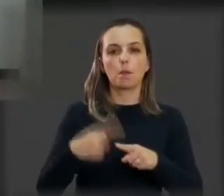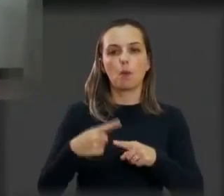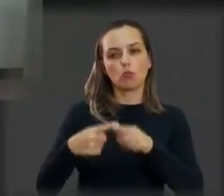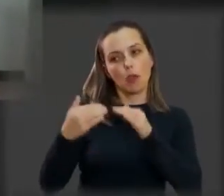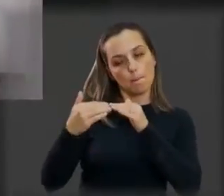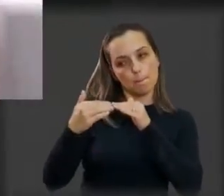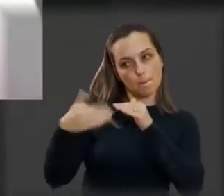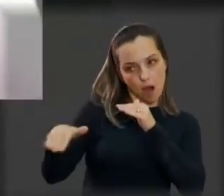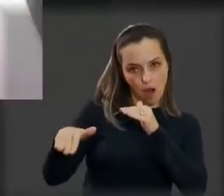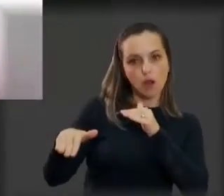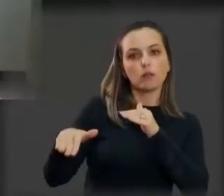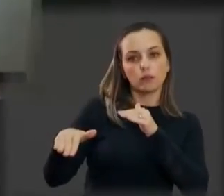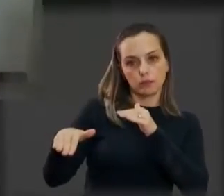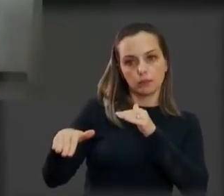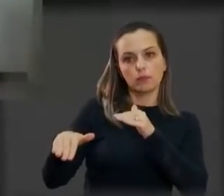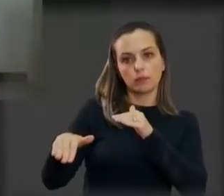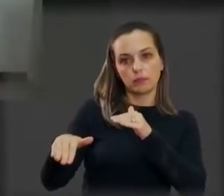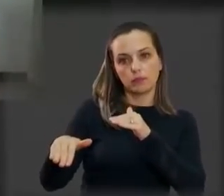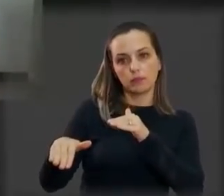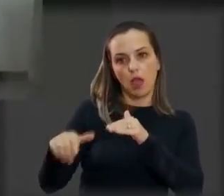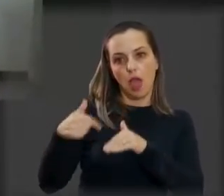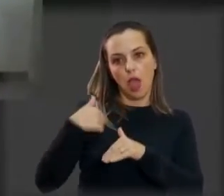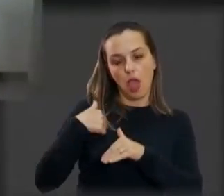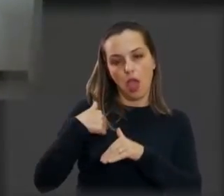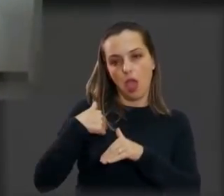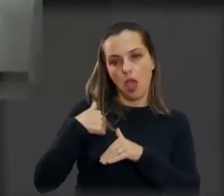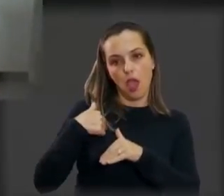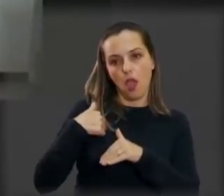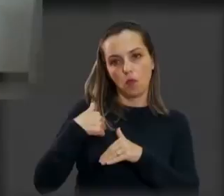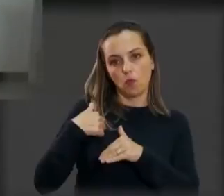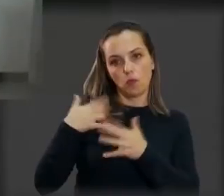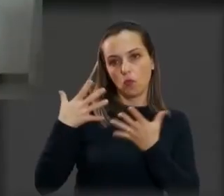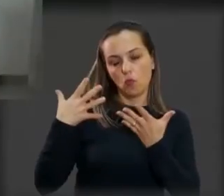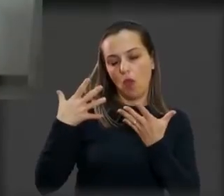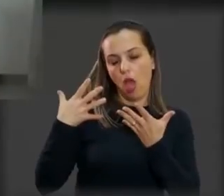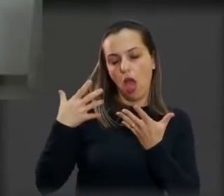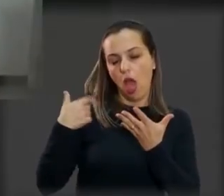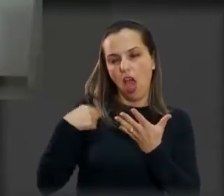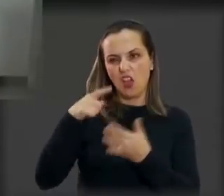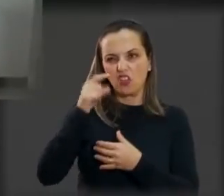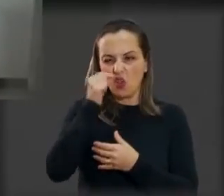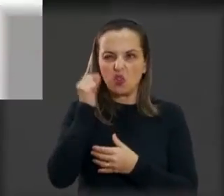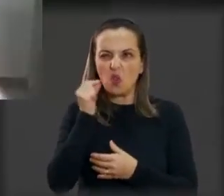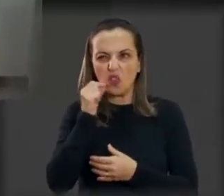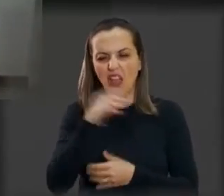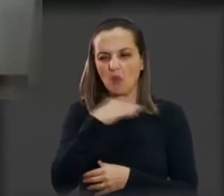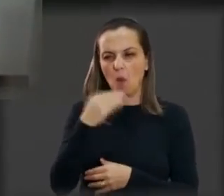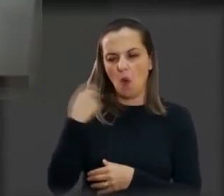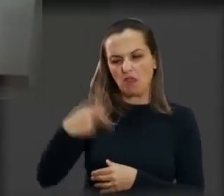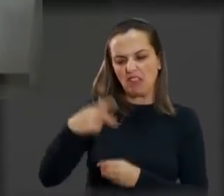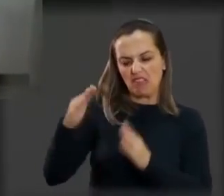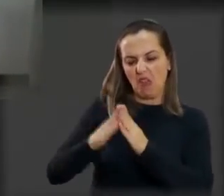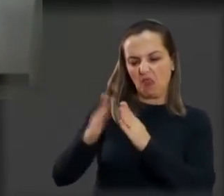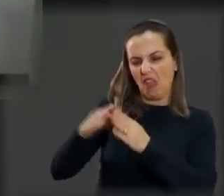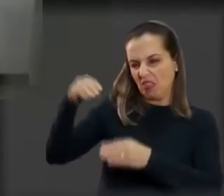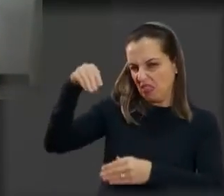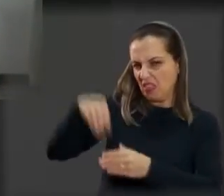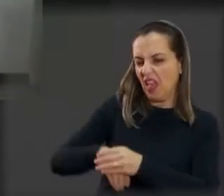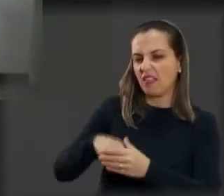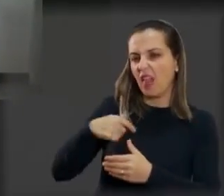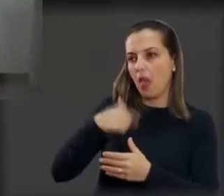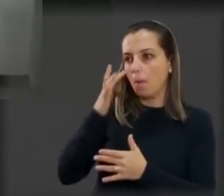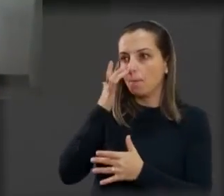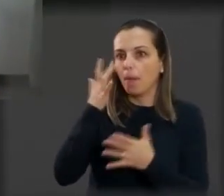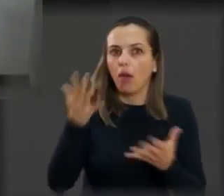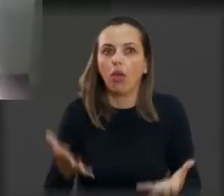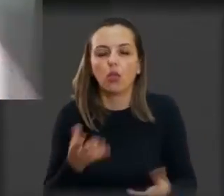outras pessoas quando jogaram um gato morto aqui. Eu não tinha nem assumido o meu mandato, tá? Eu falei que estava com eles na